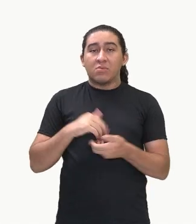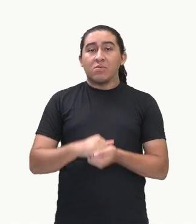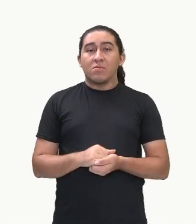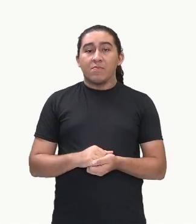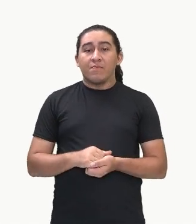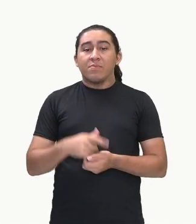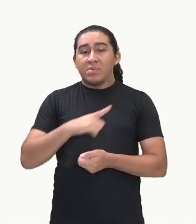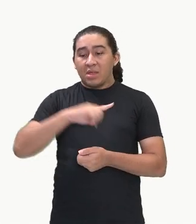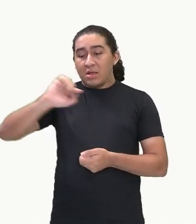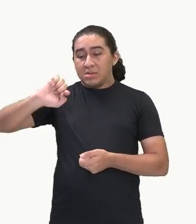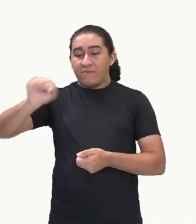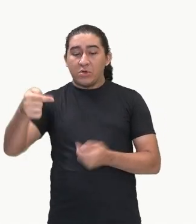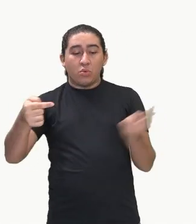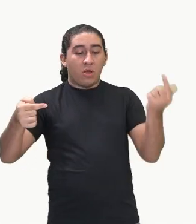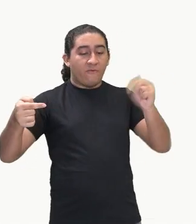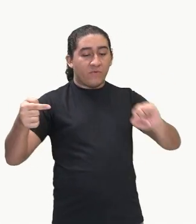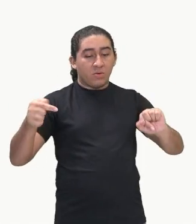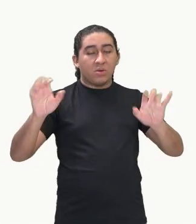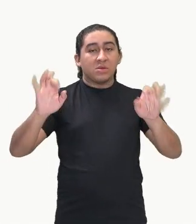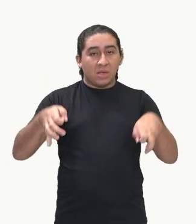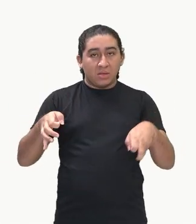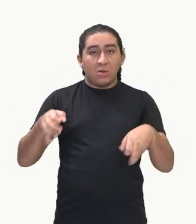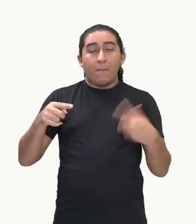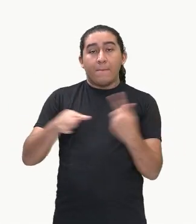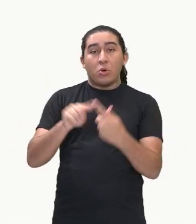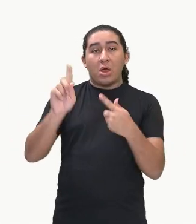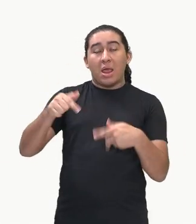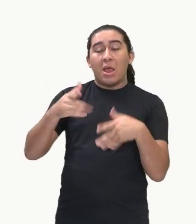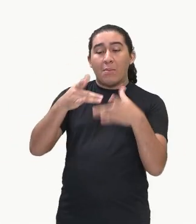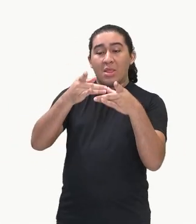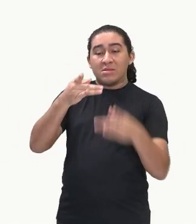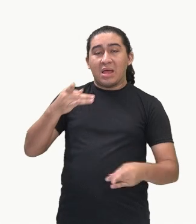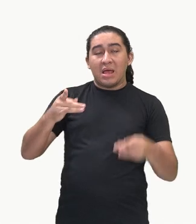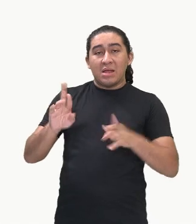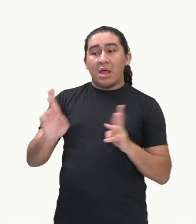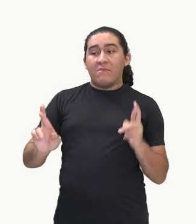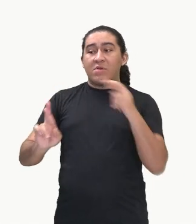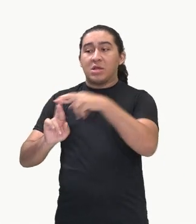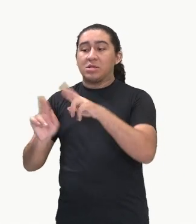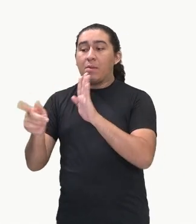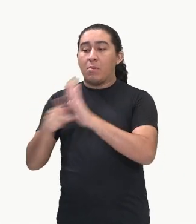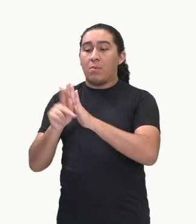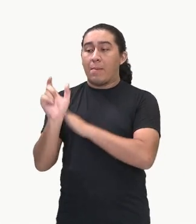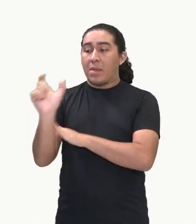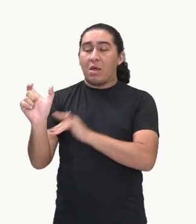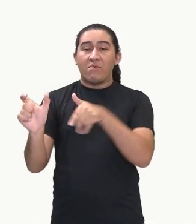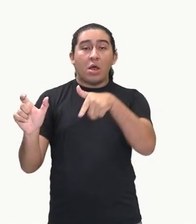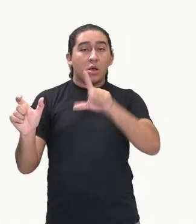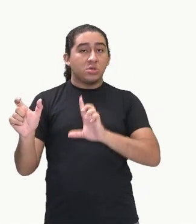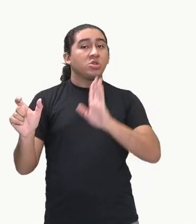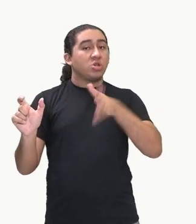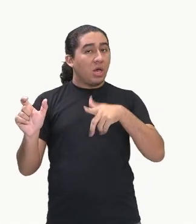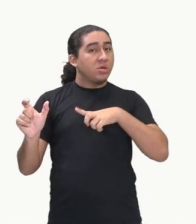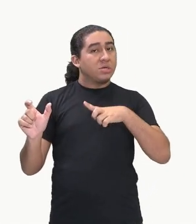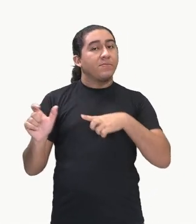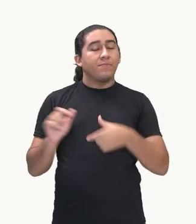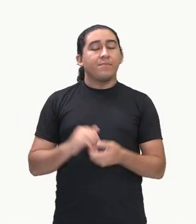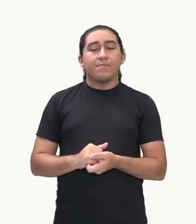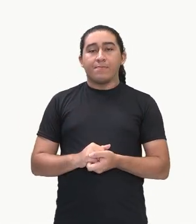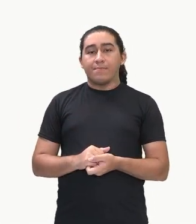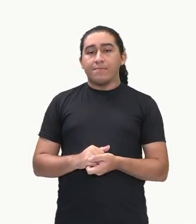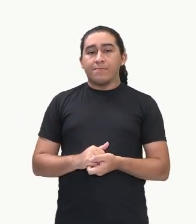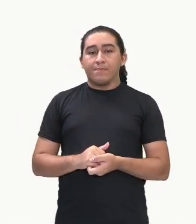vir isolado entre vírgula, que foi uma explicação a mais, uma informação a mais que eu falei do